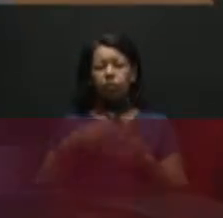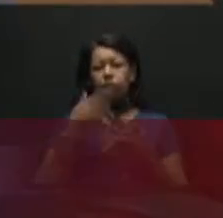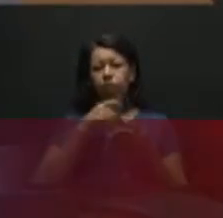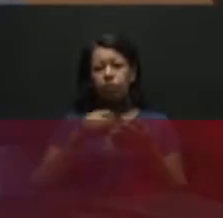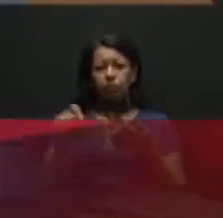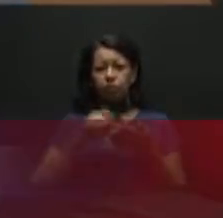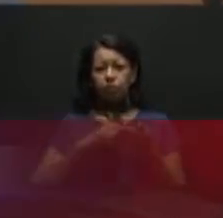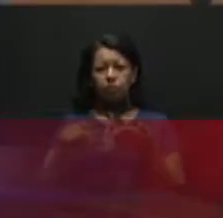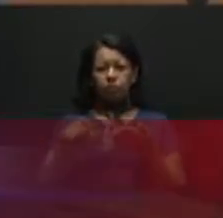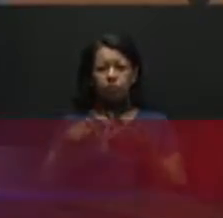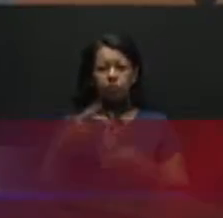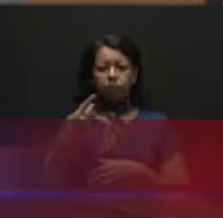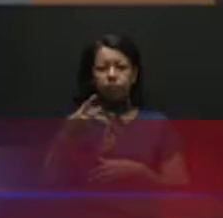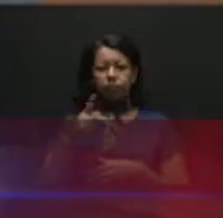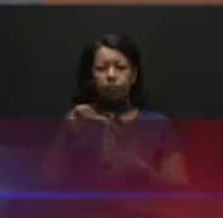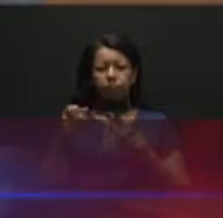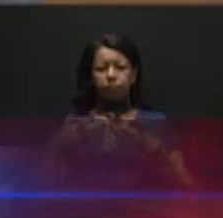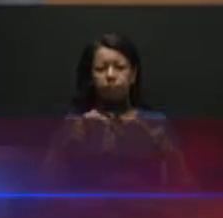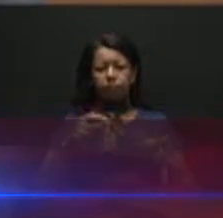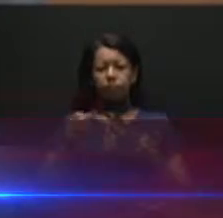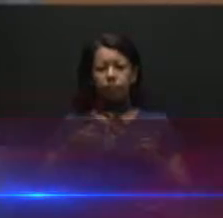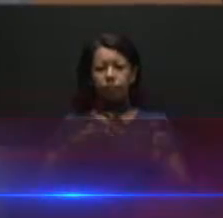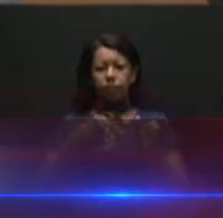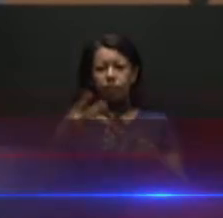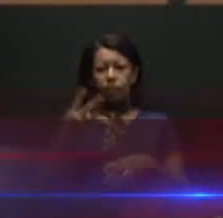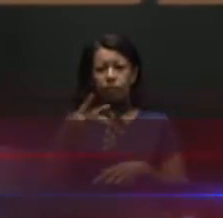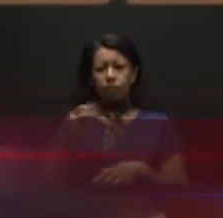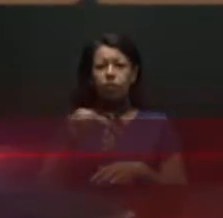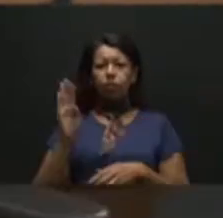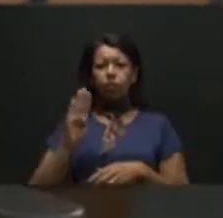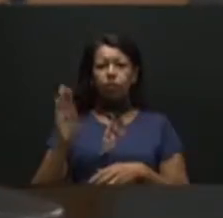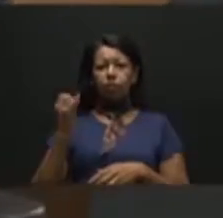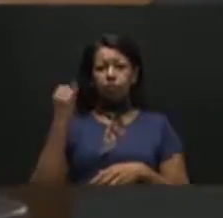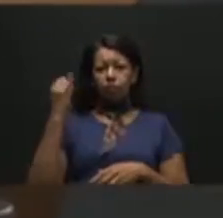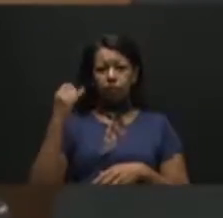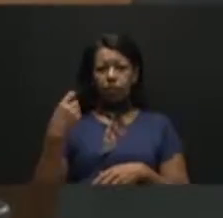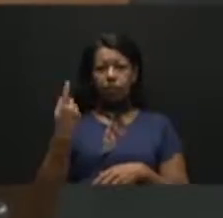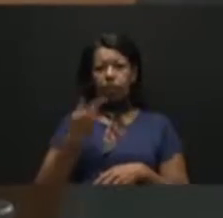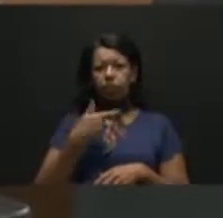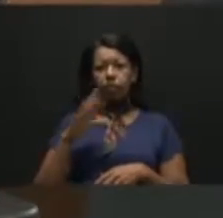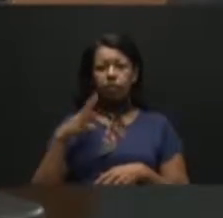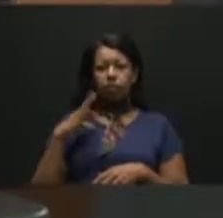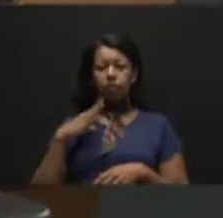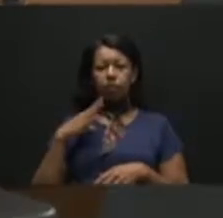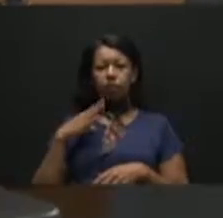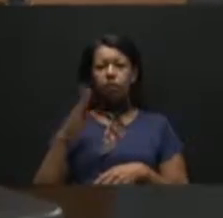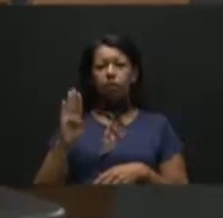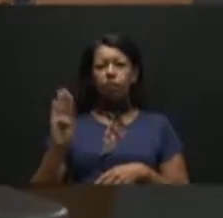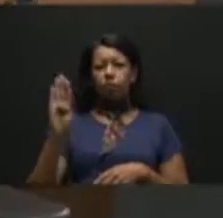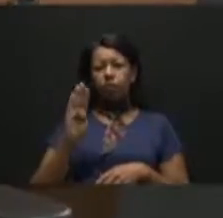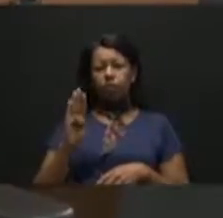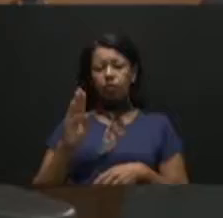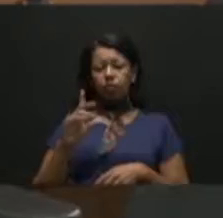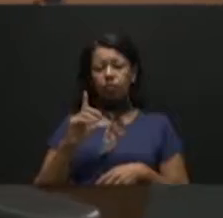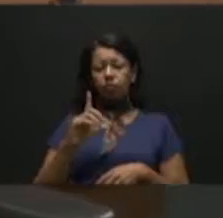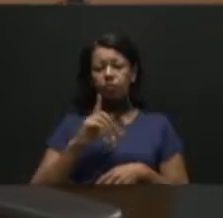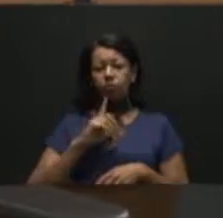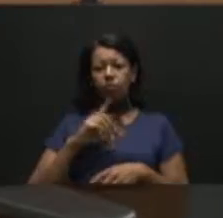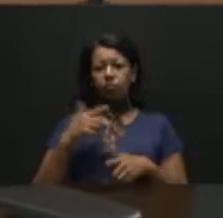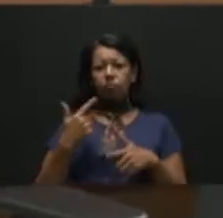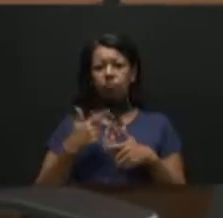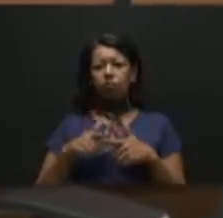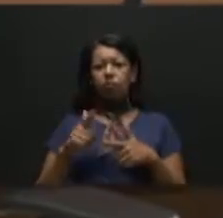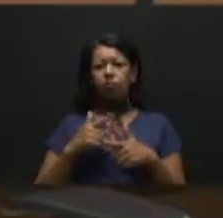requerimento, onde o Caminho 2 é um bairro muito importante da nossa cidade, é um bairro que se encontra numa